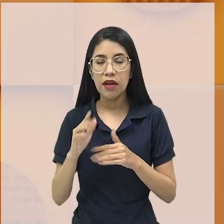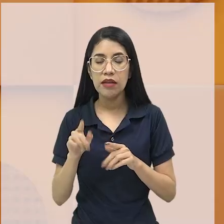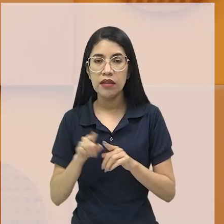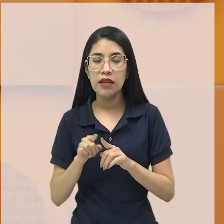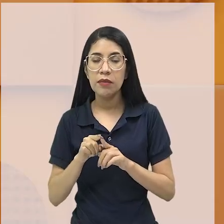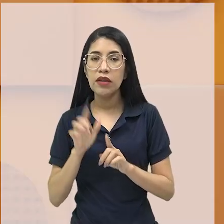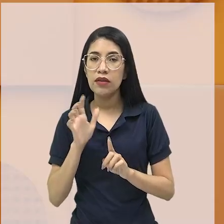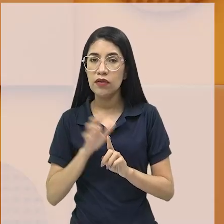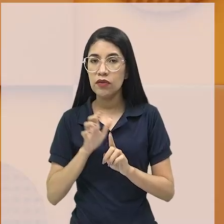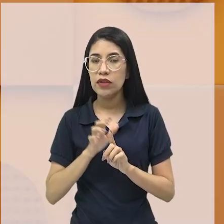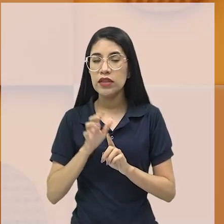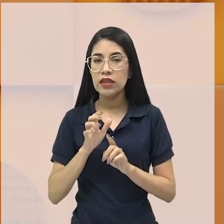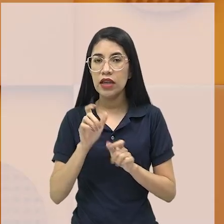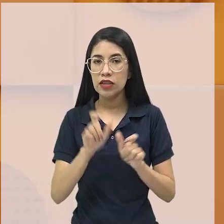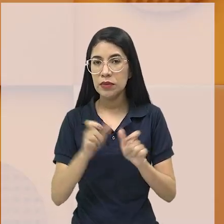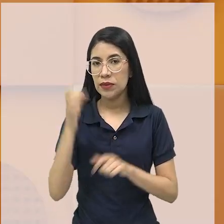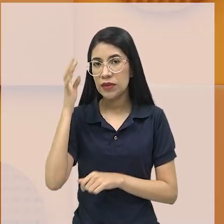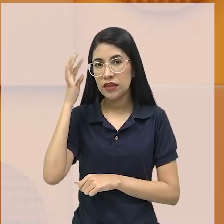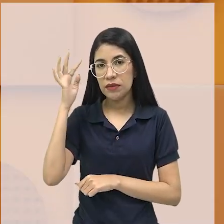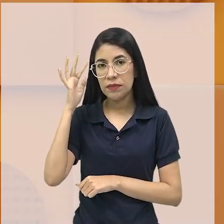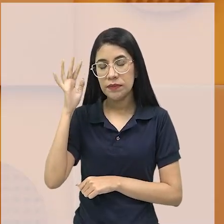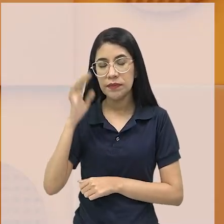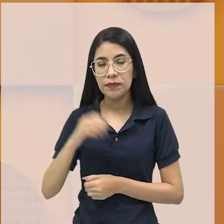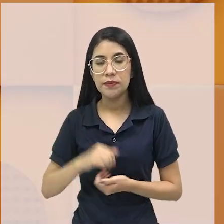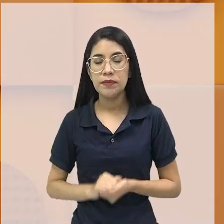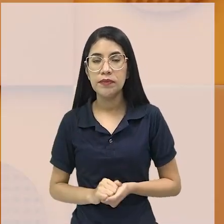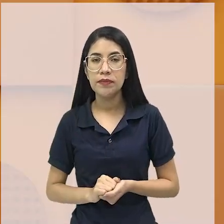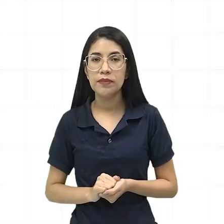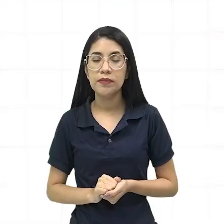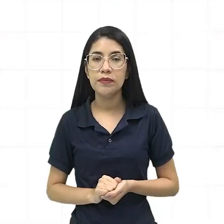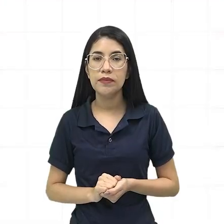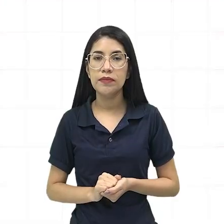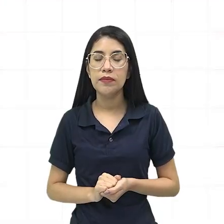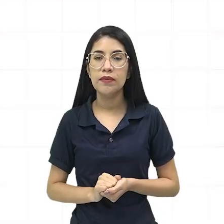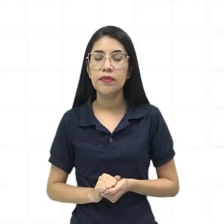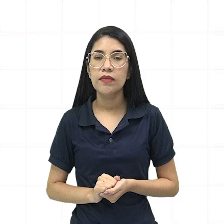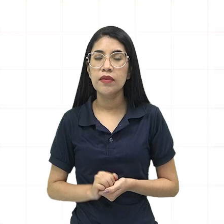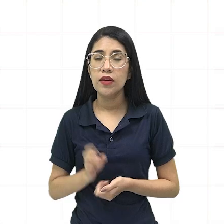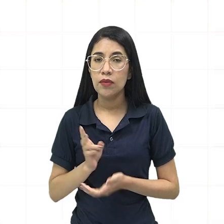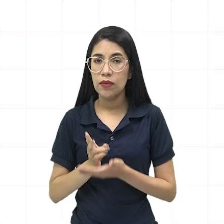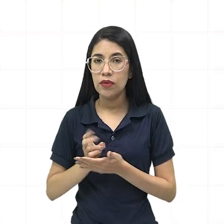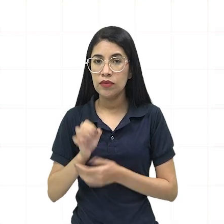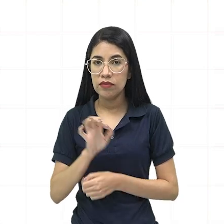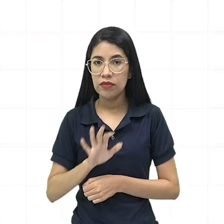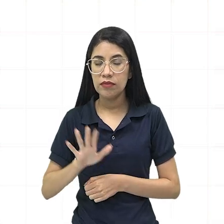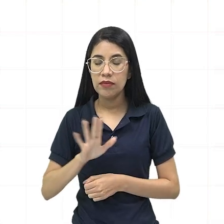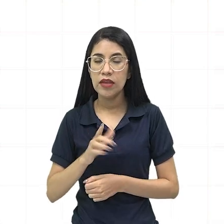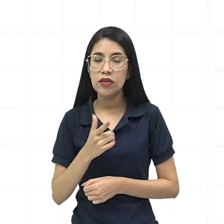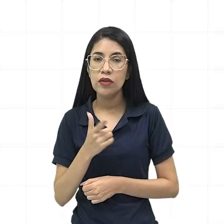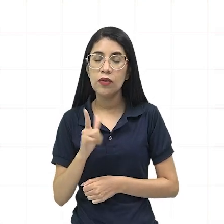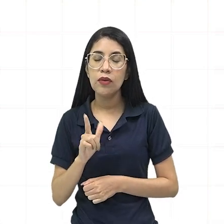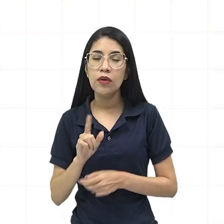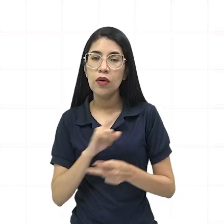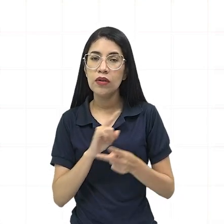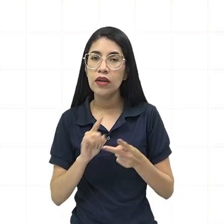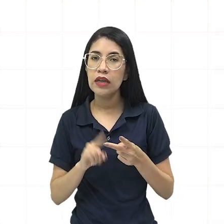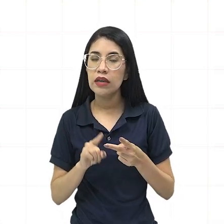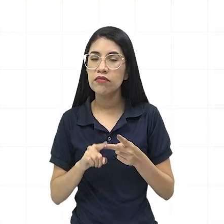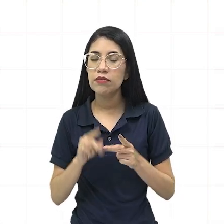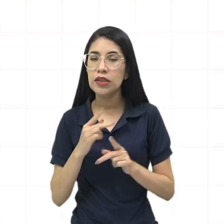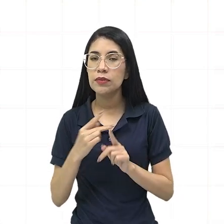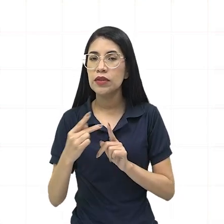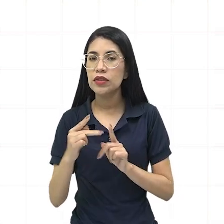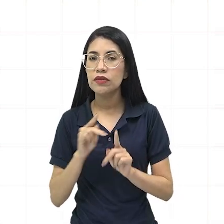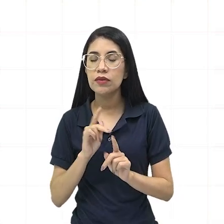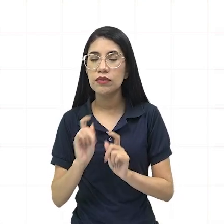atinge o imaginário, né? Então, voltando à imagem para a gente continuar analisando, temos aí, né, ou podemos ver da